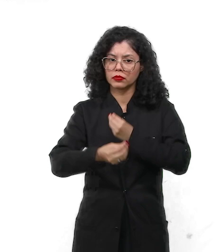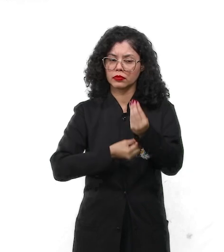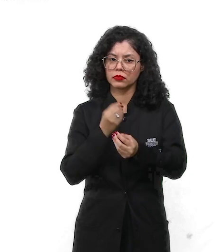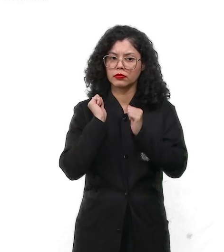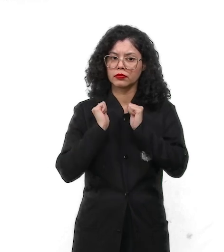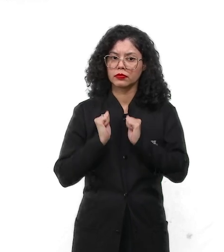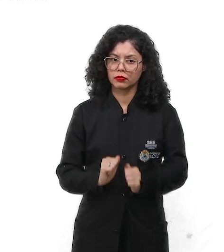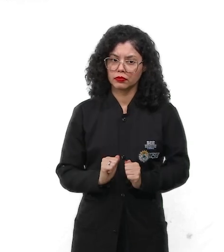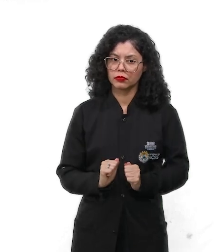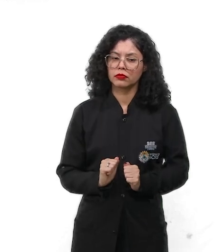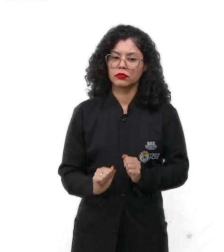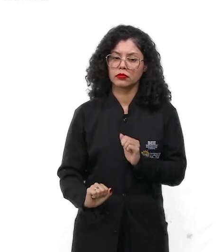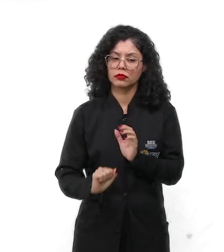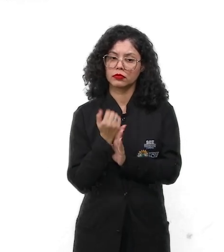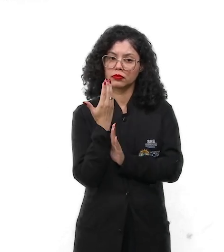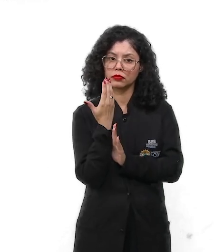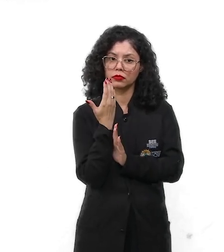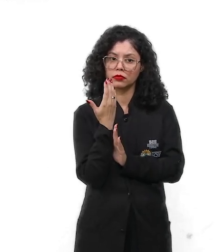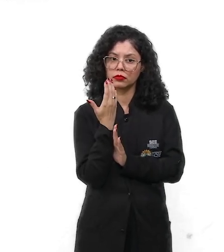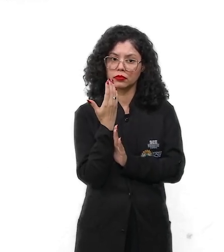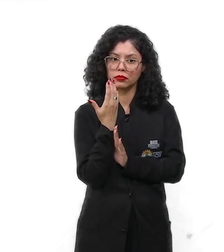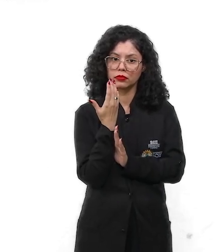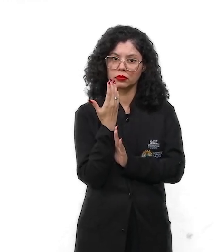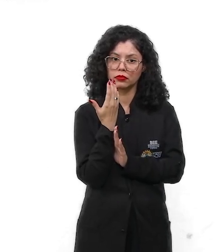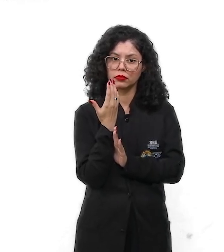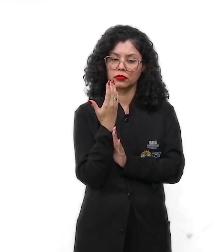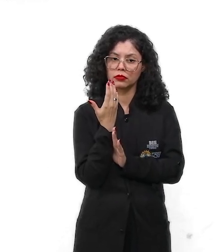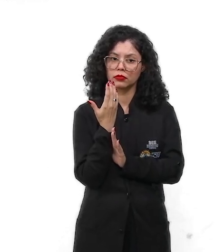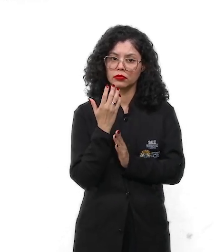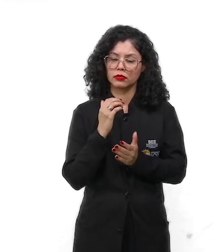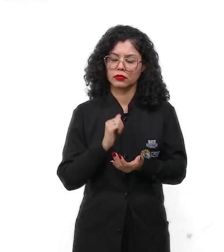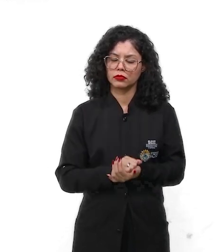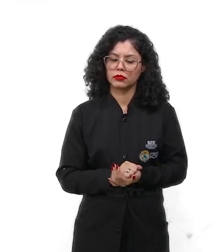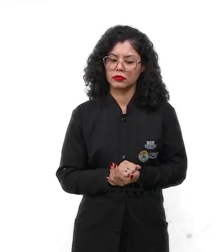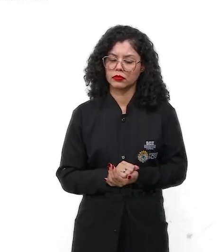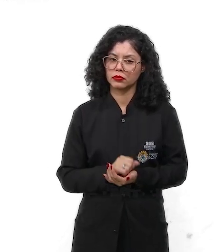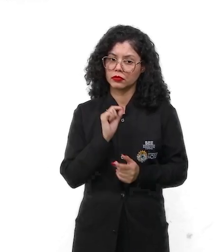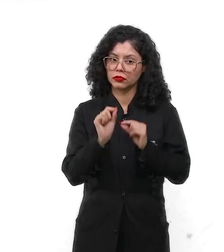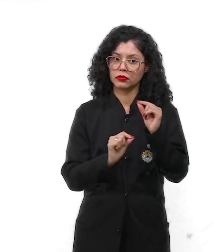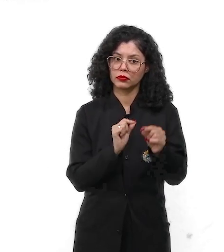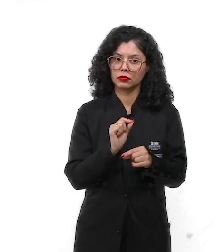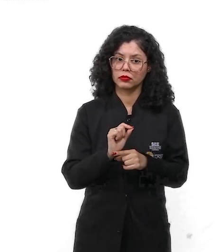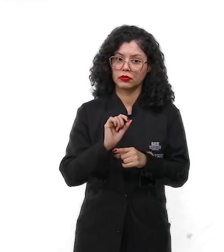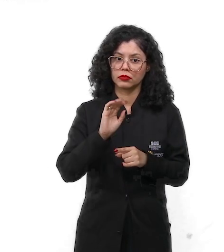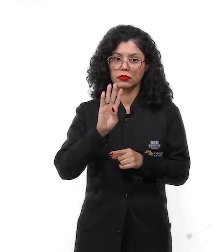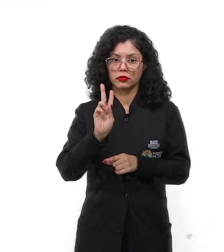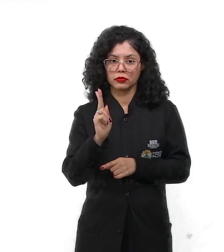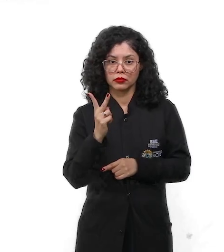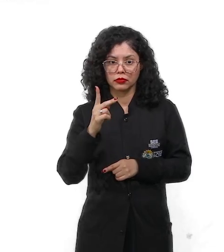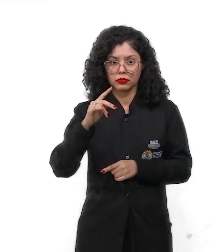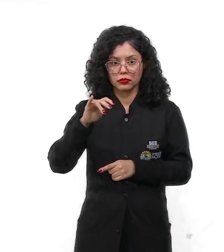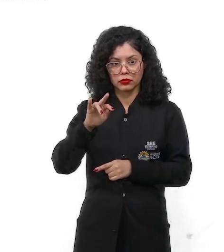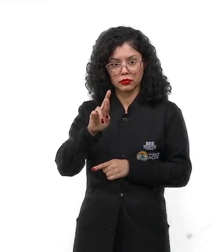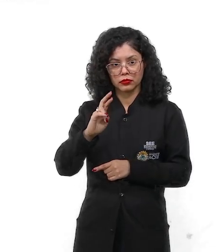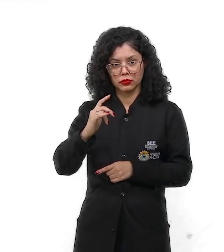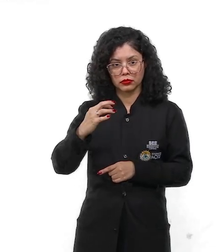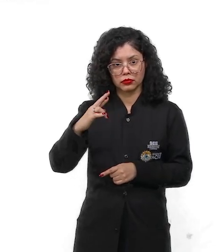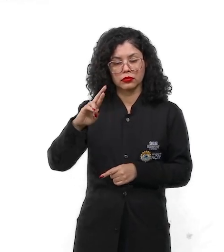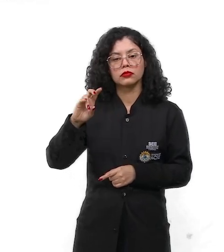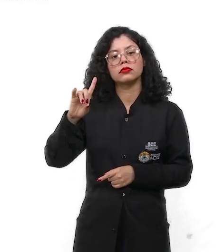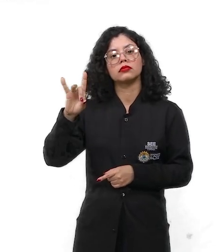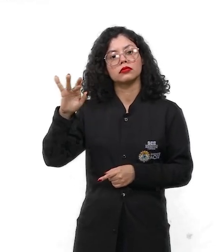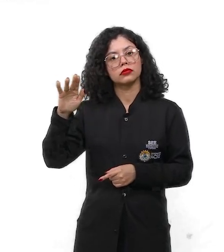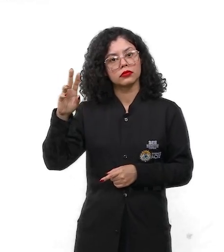permite a criação de híbridos. O que é um híbrido? Híbrido é